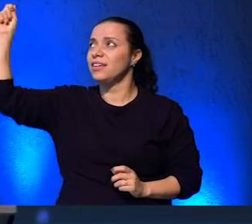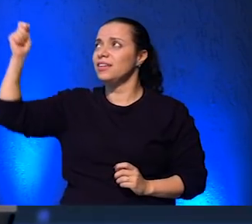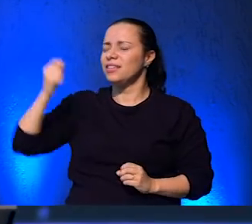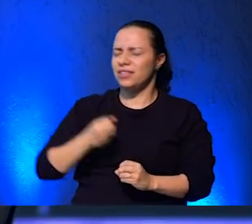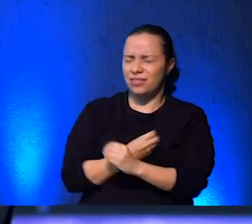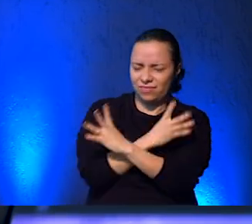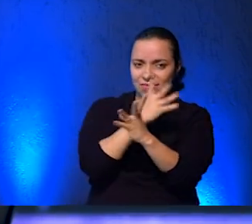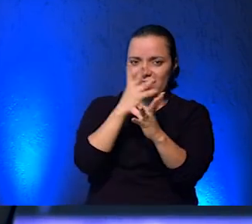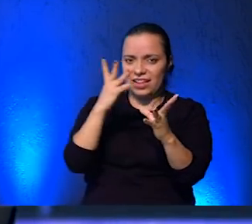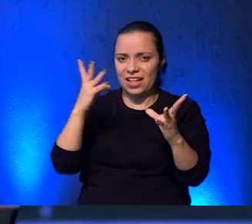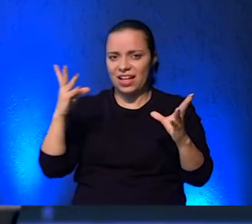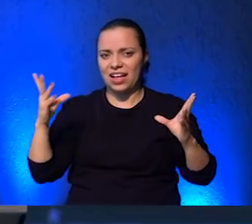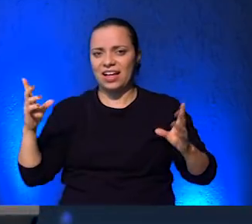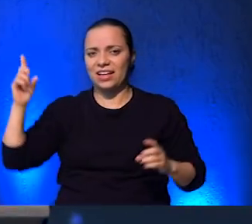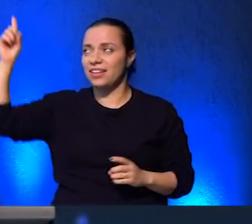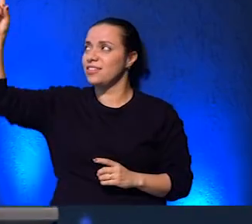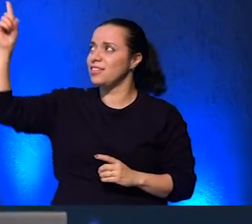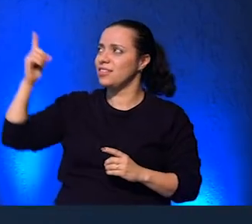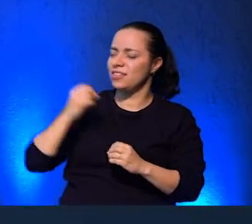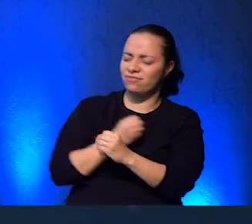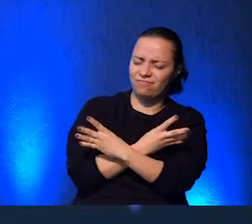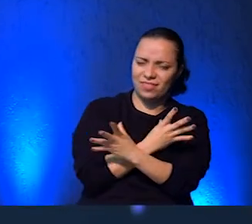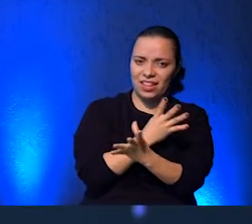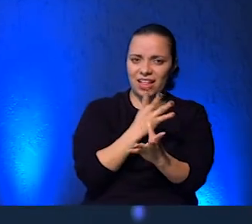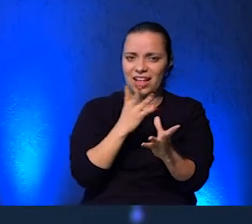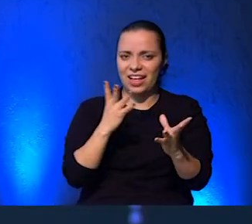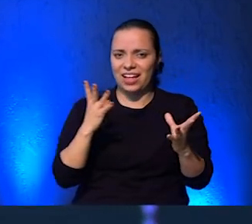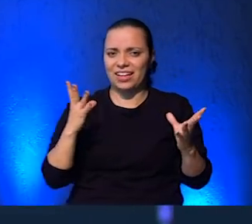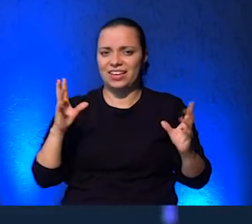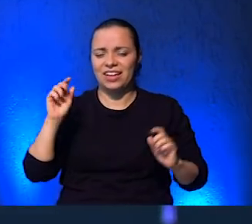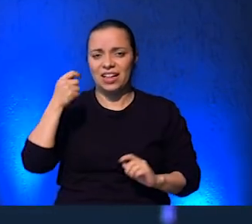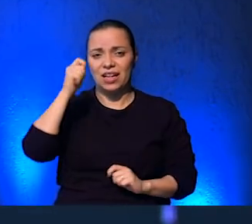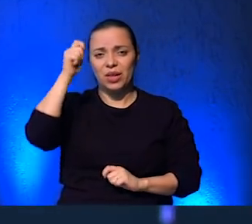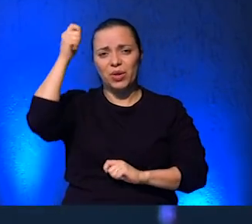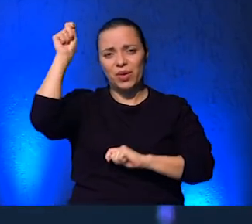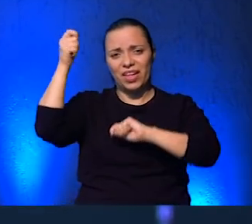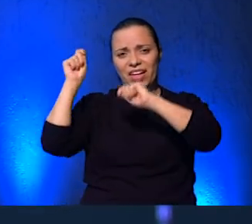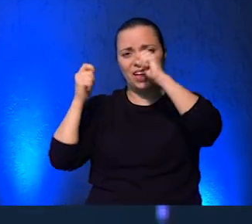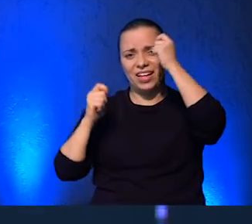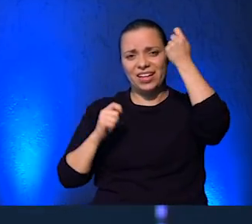e eu seria possível